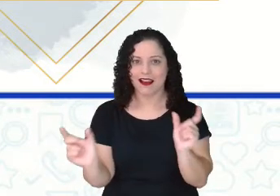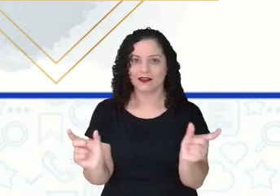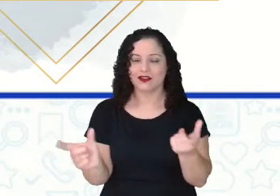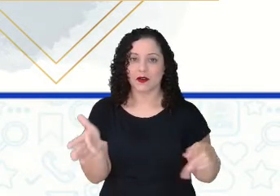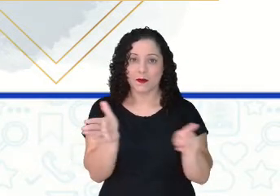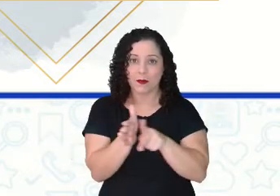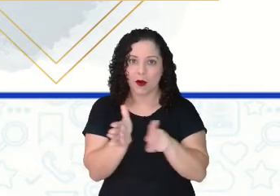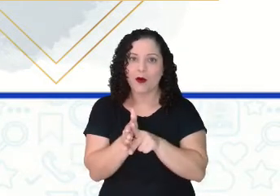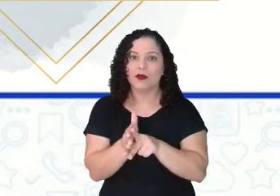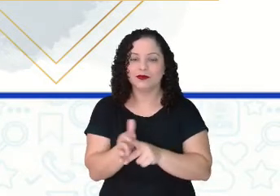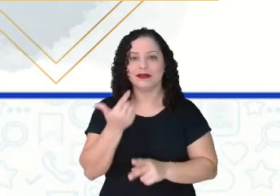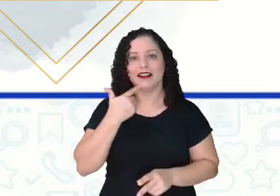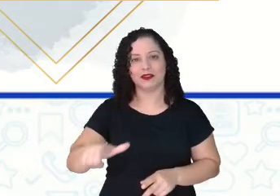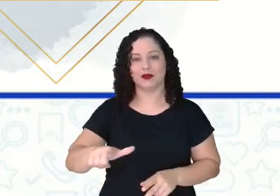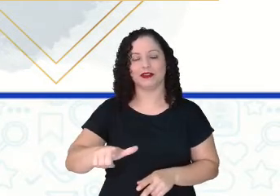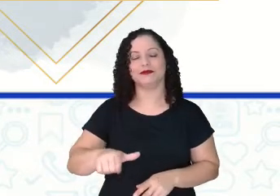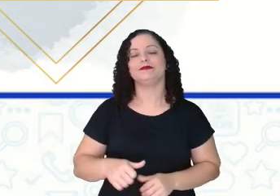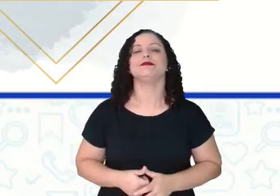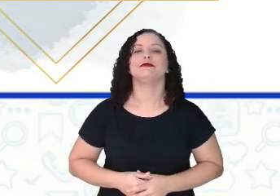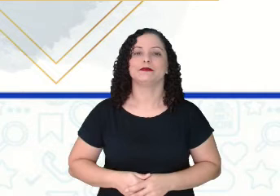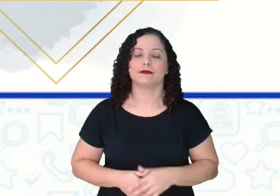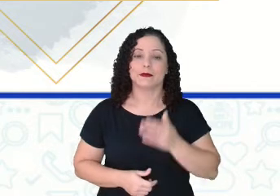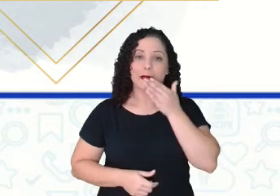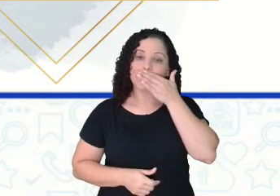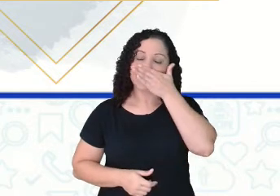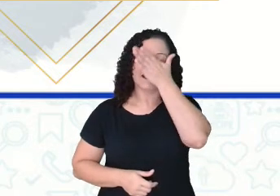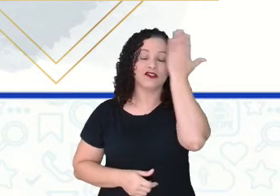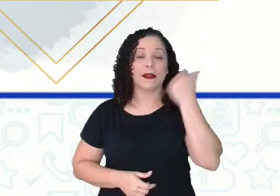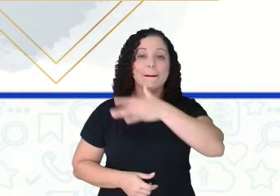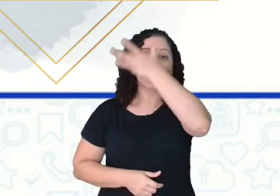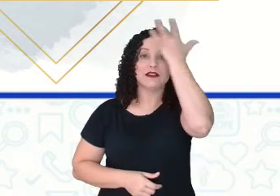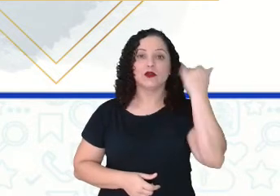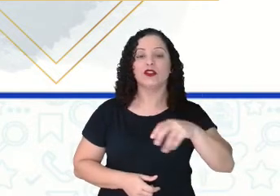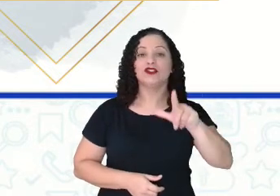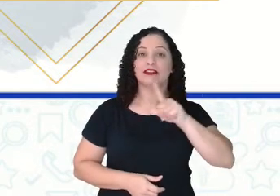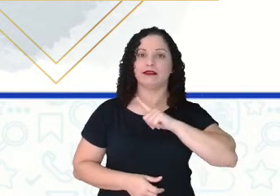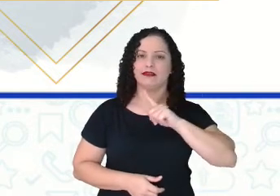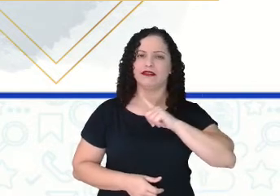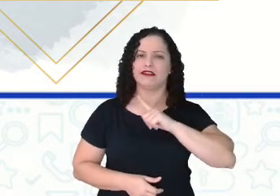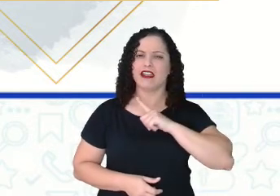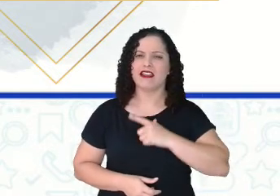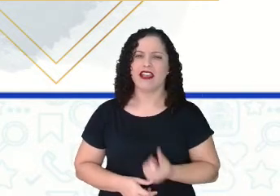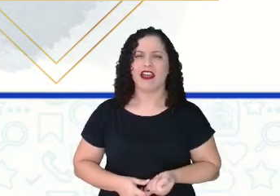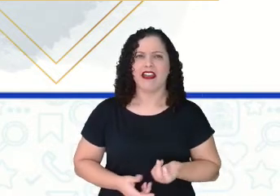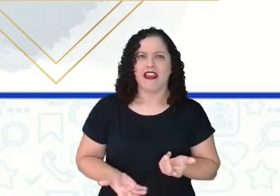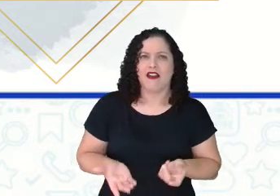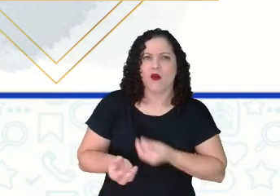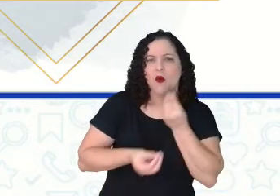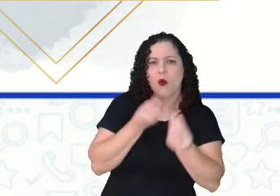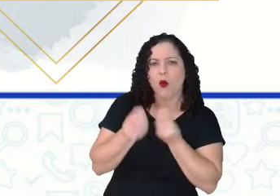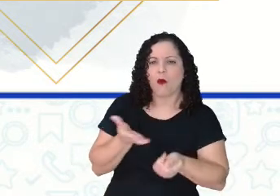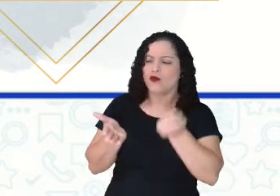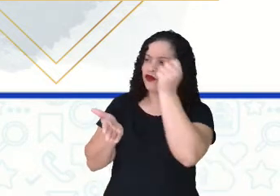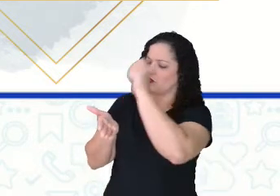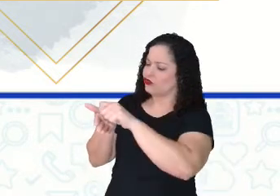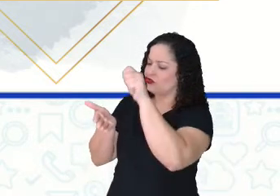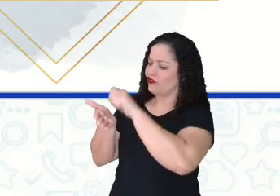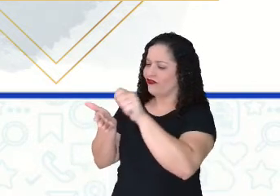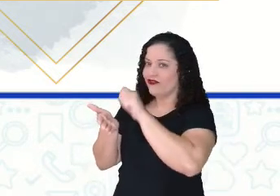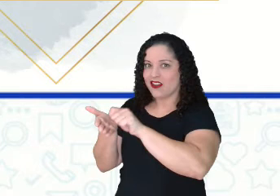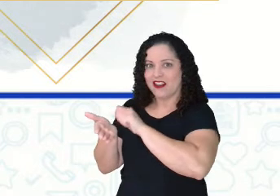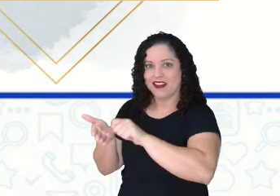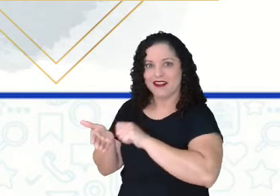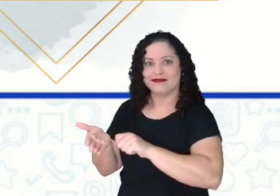idioma, que as pessoas têm à disposição para expressar oralmente ou por escrito em seu